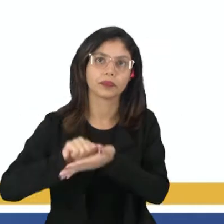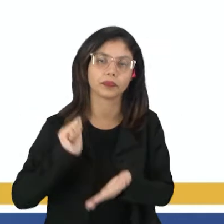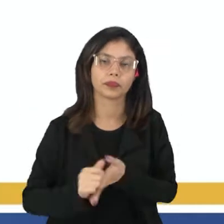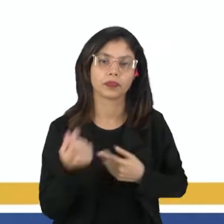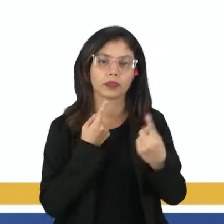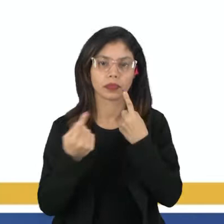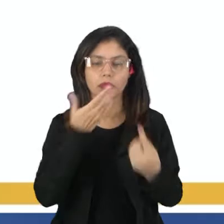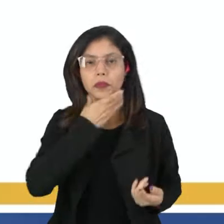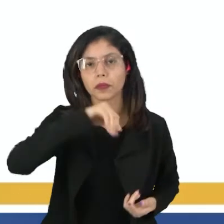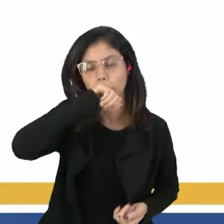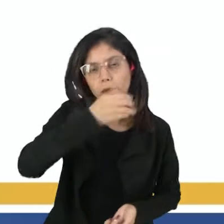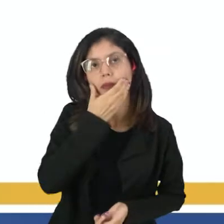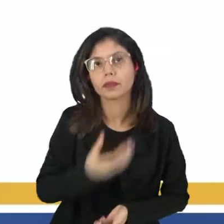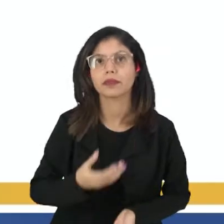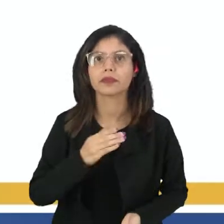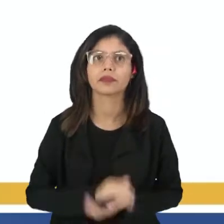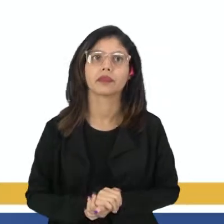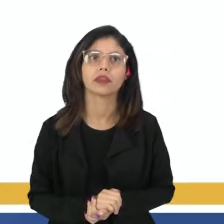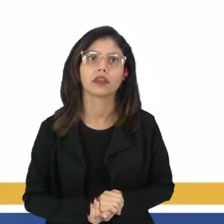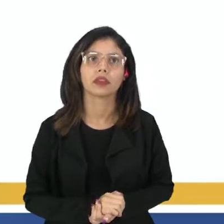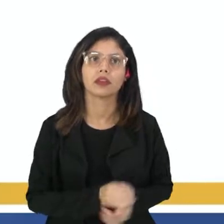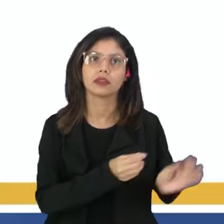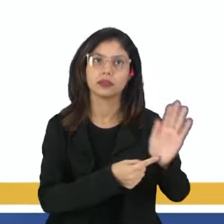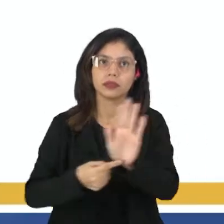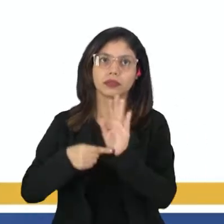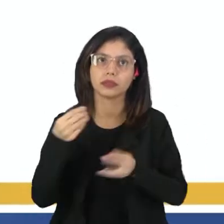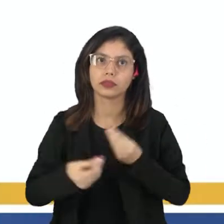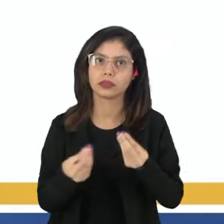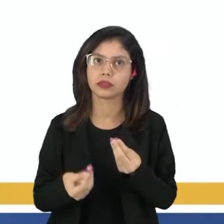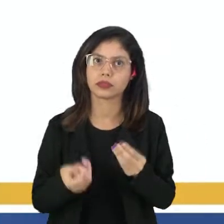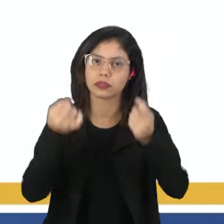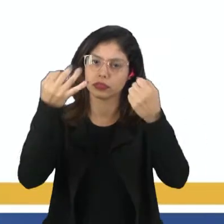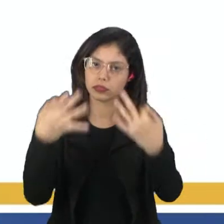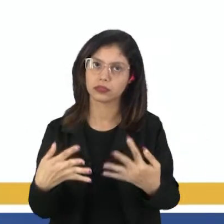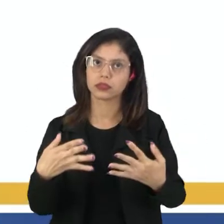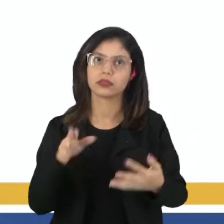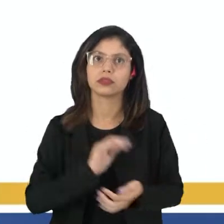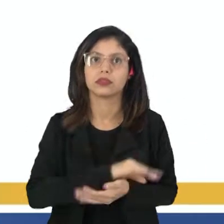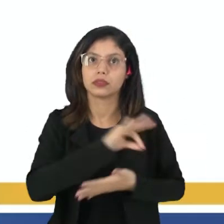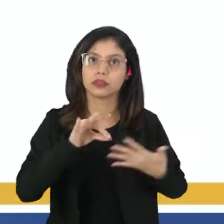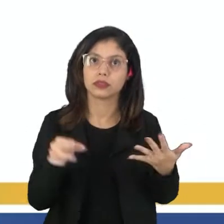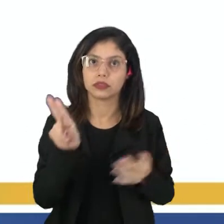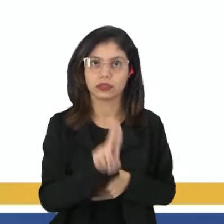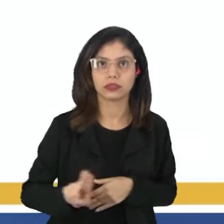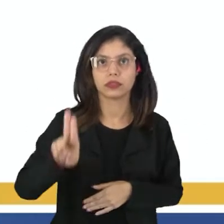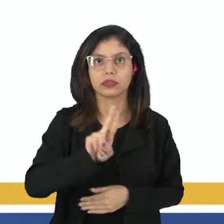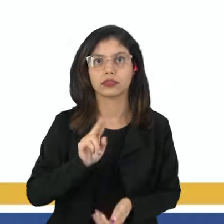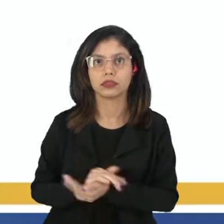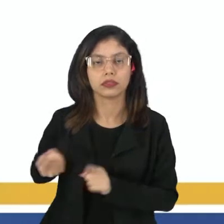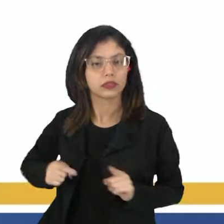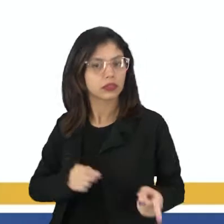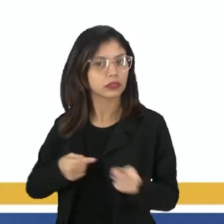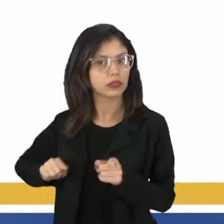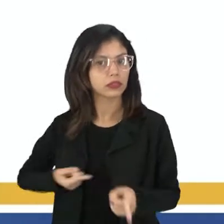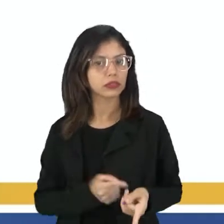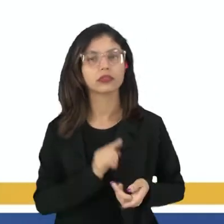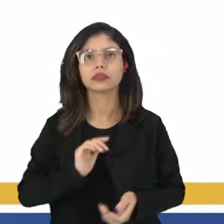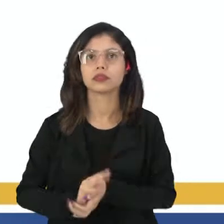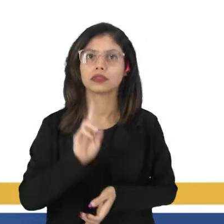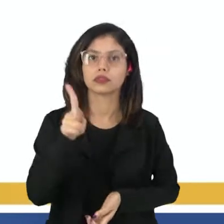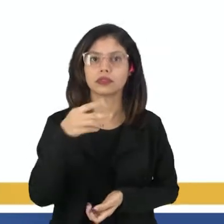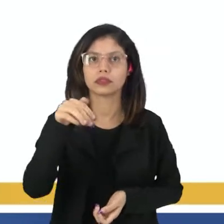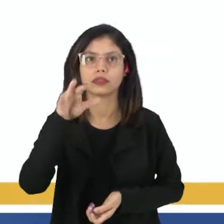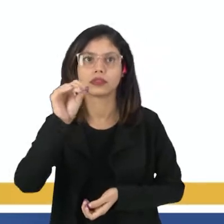para se comunicar com o Papai Noel é o modo como ele trata, são os recursos usados com a intenção de